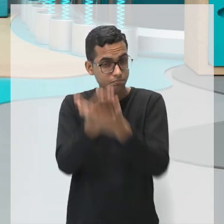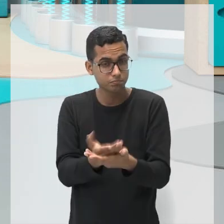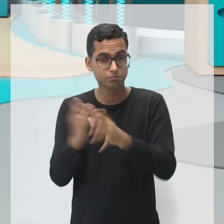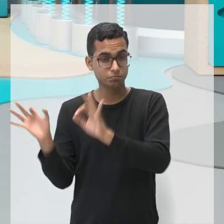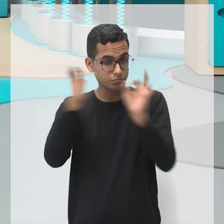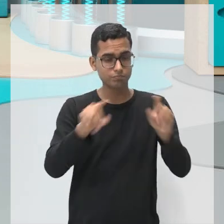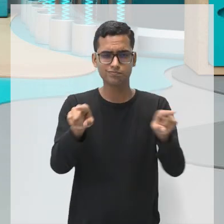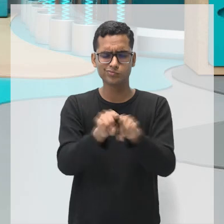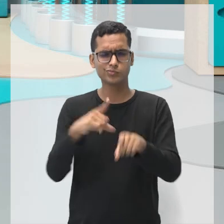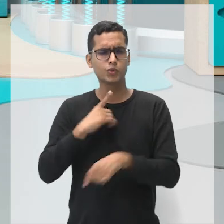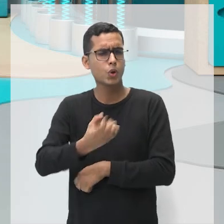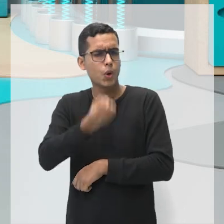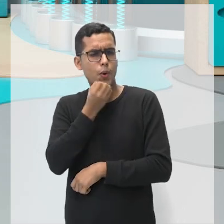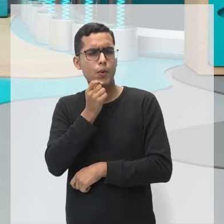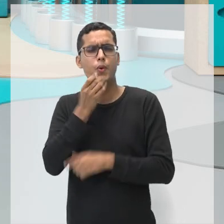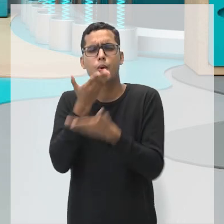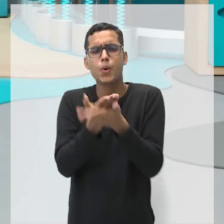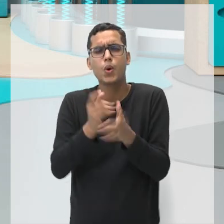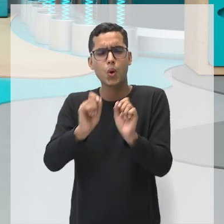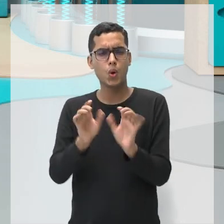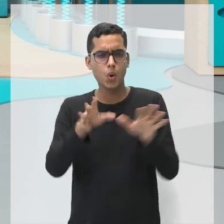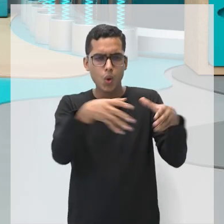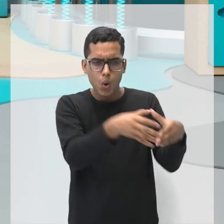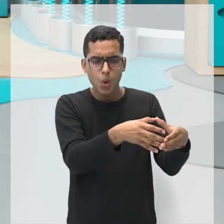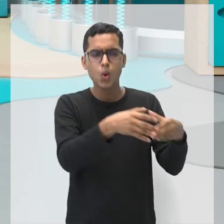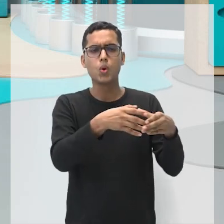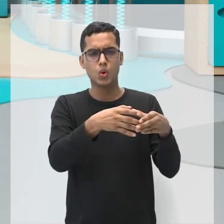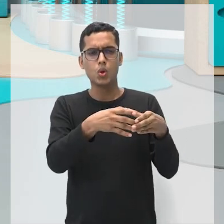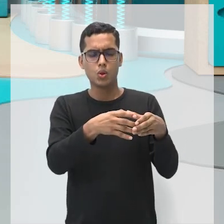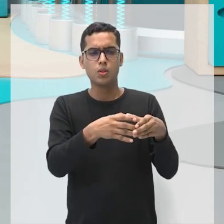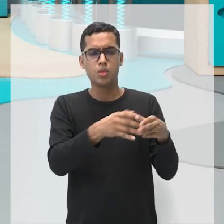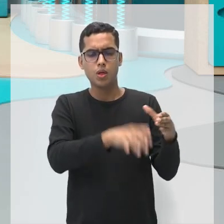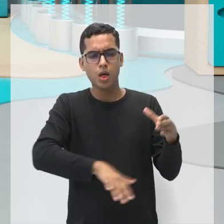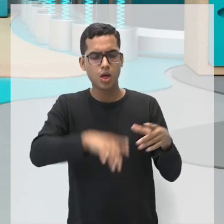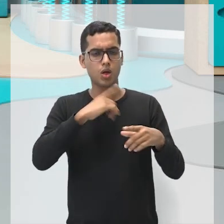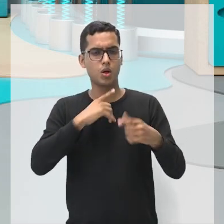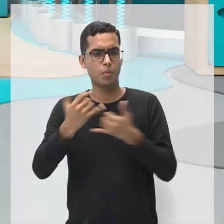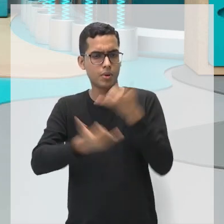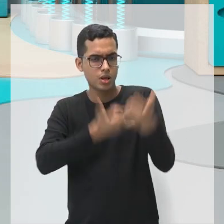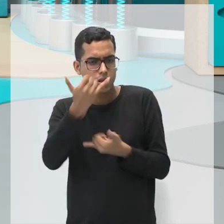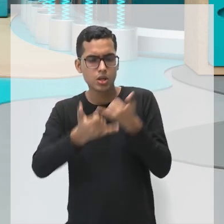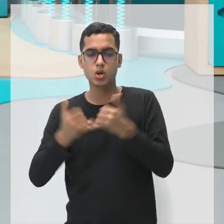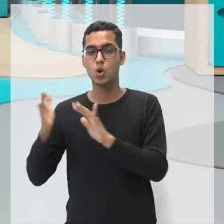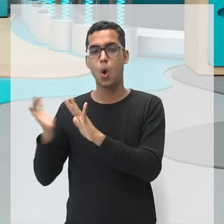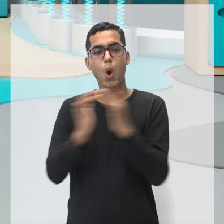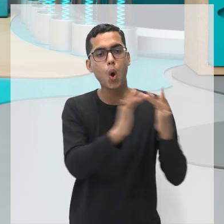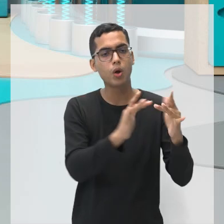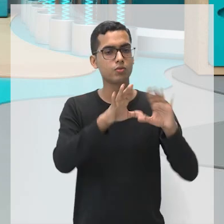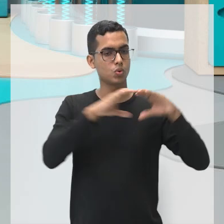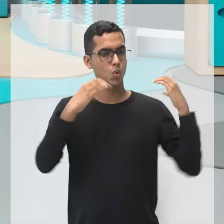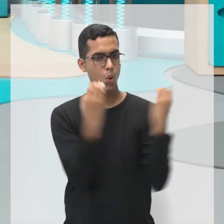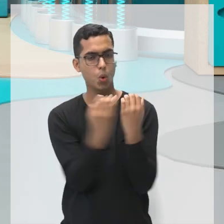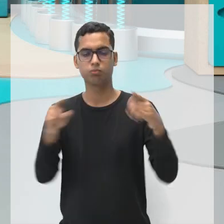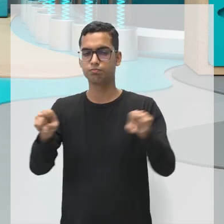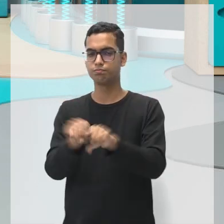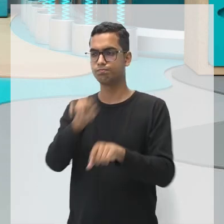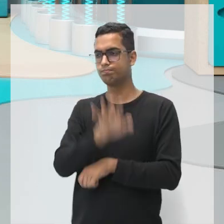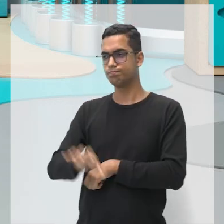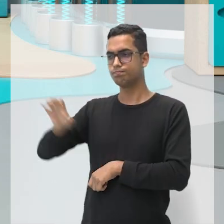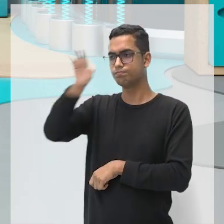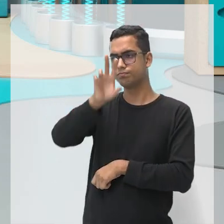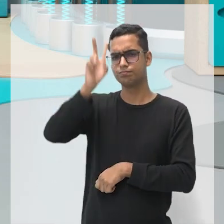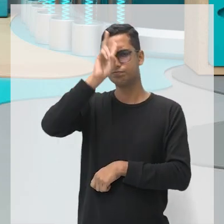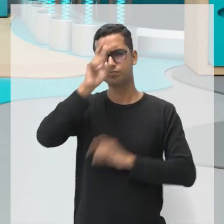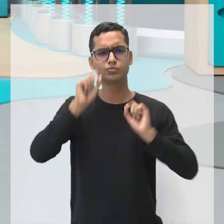também tivemos a oportunidade de falar dos jogos do contexto comunitário e regional. Para a gente relembrar um pouco do conceito, né,